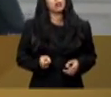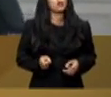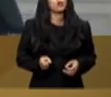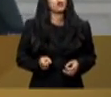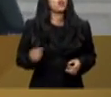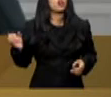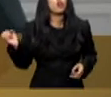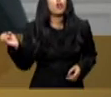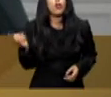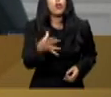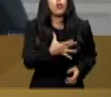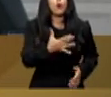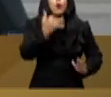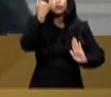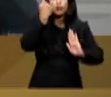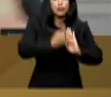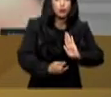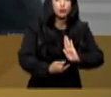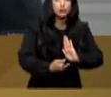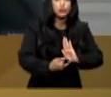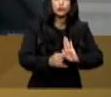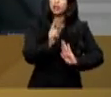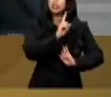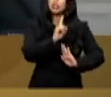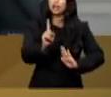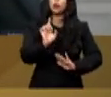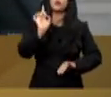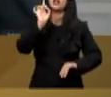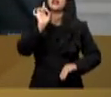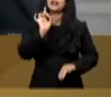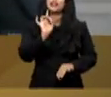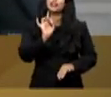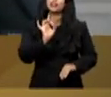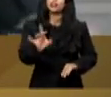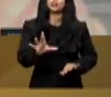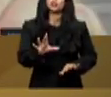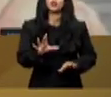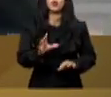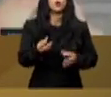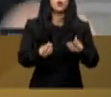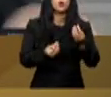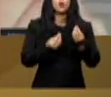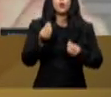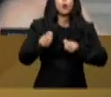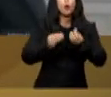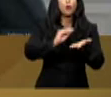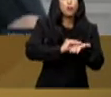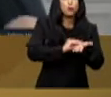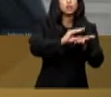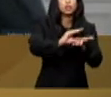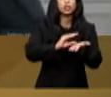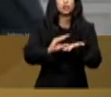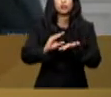imposto criado, mas tão somente de uma sistemática de distribuição e adequação do ICMS